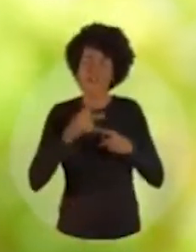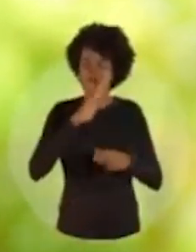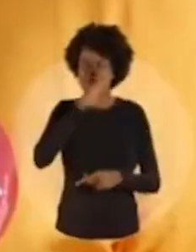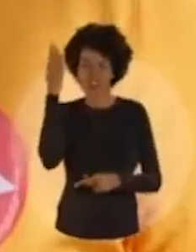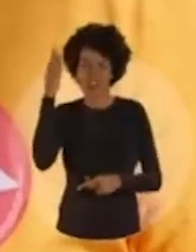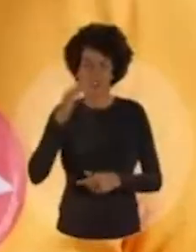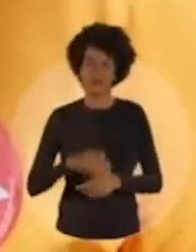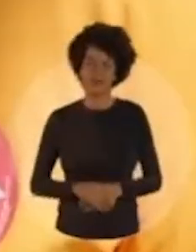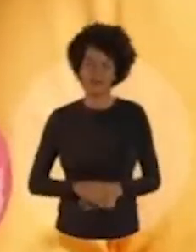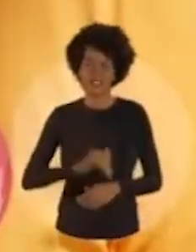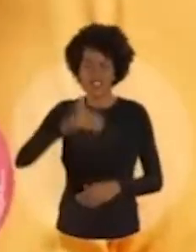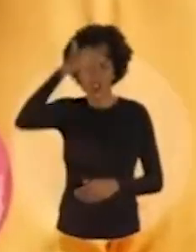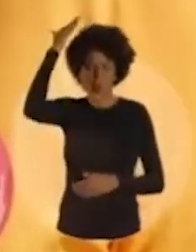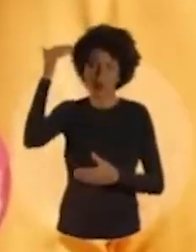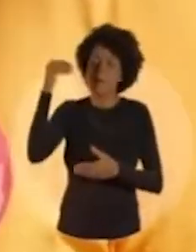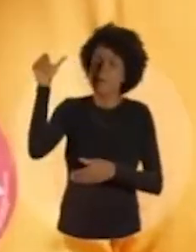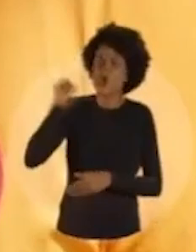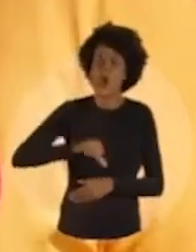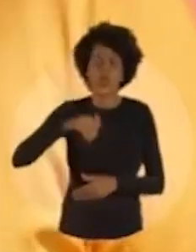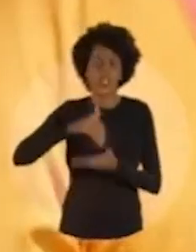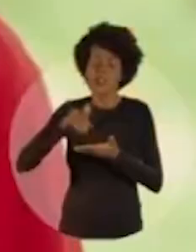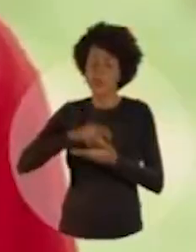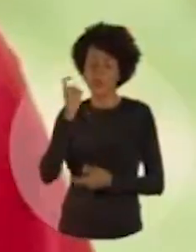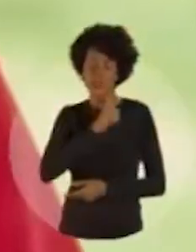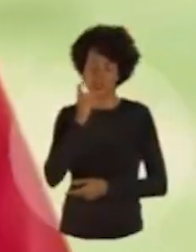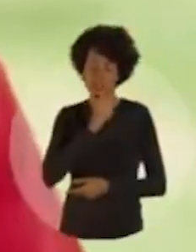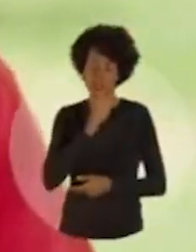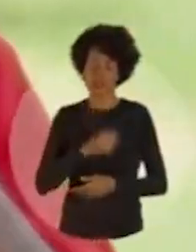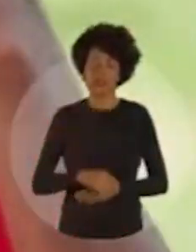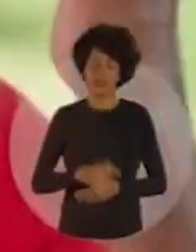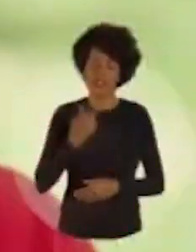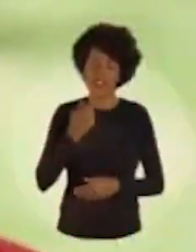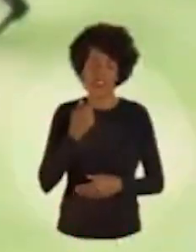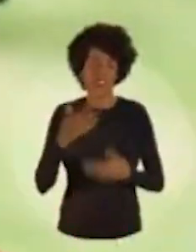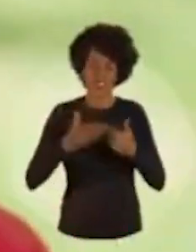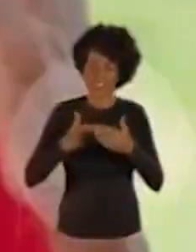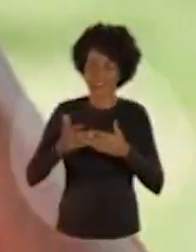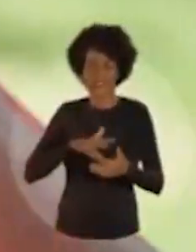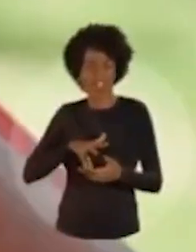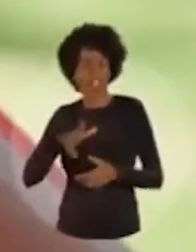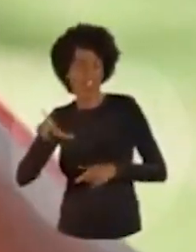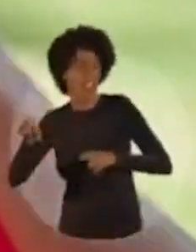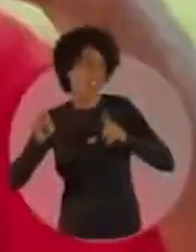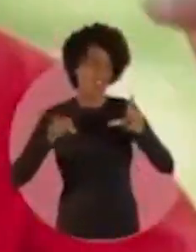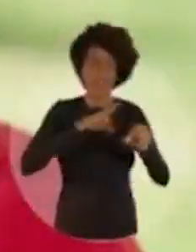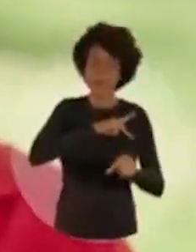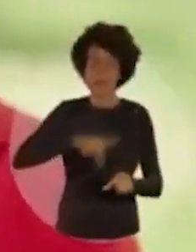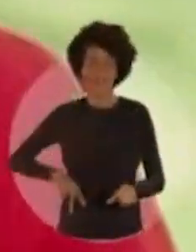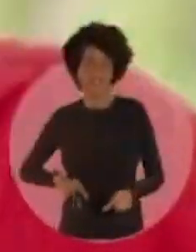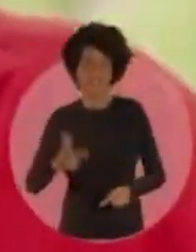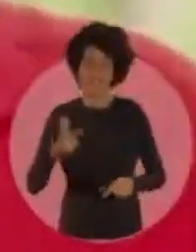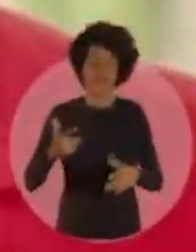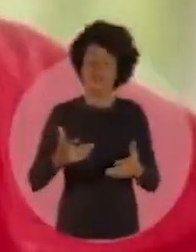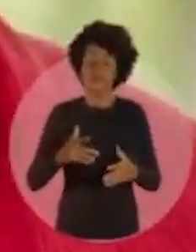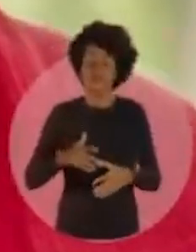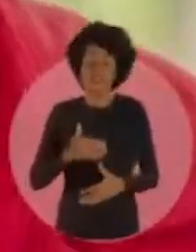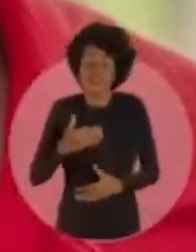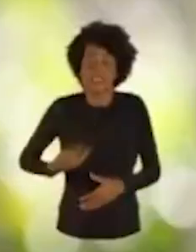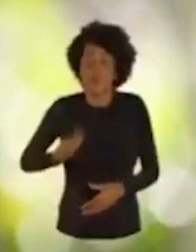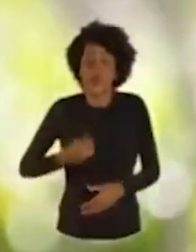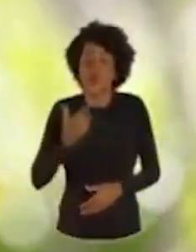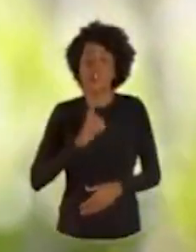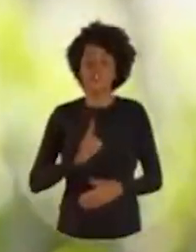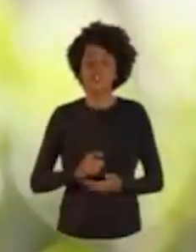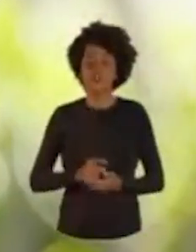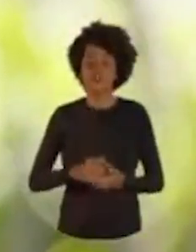falácia quando ele disse que Jerônimo foi o pior secretário ele está mentindo e você está dizendo tanto faz sempre um lado ou do outro que não sei o quê não existe